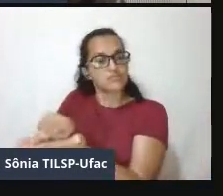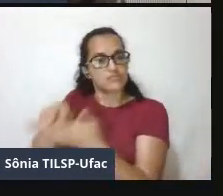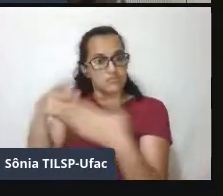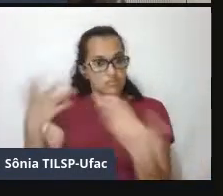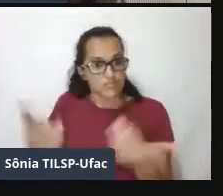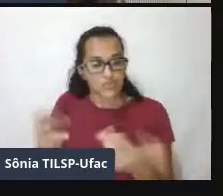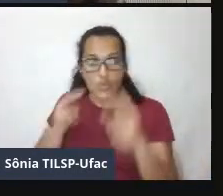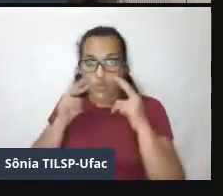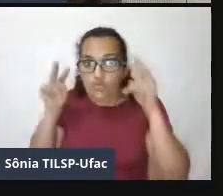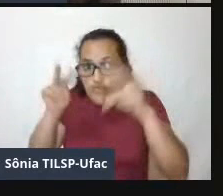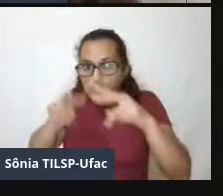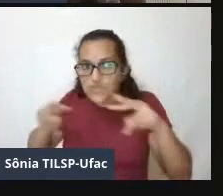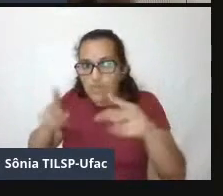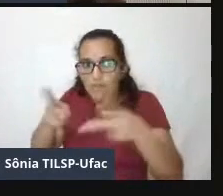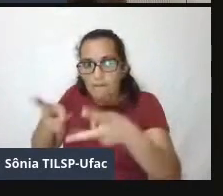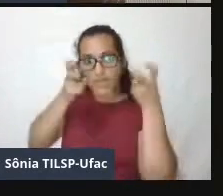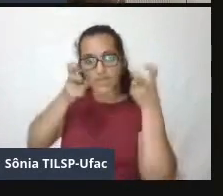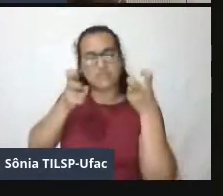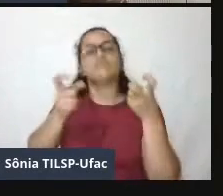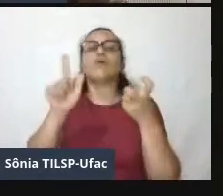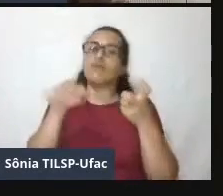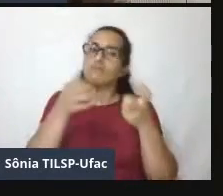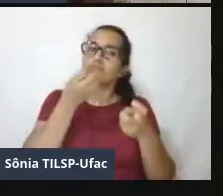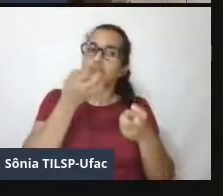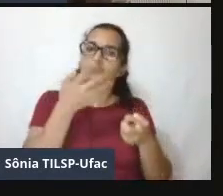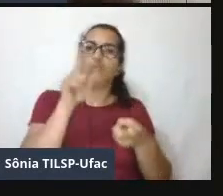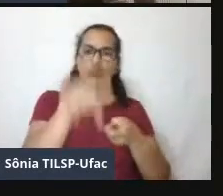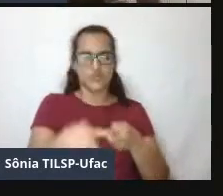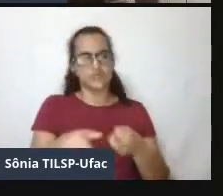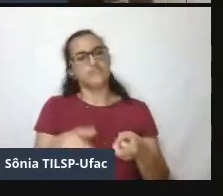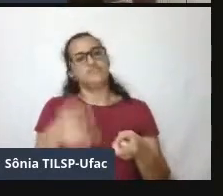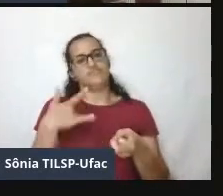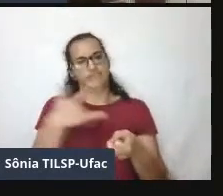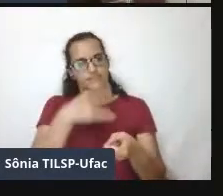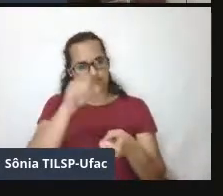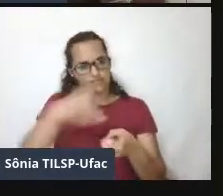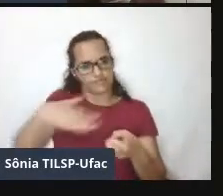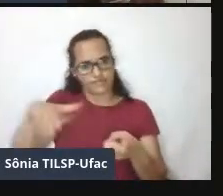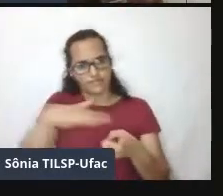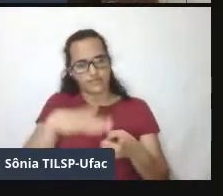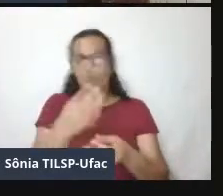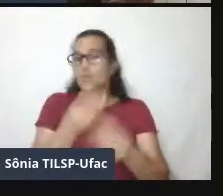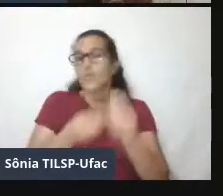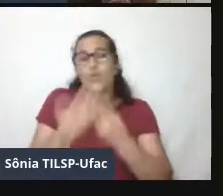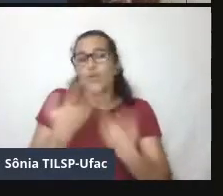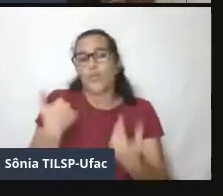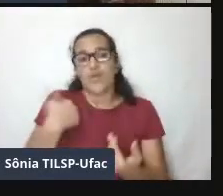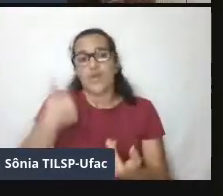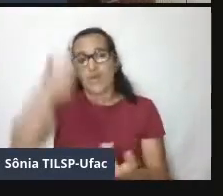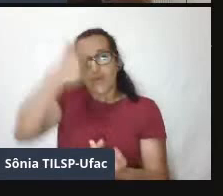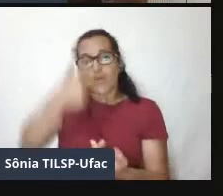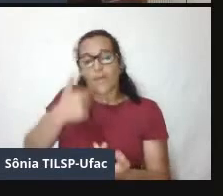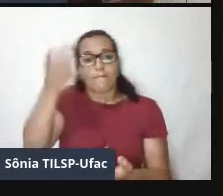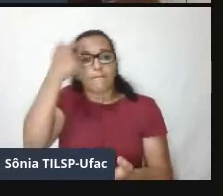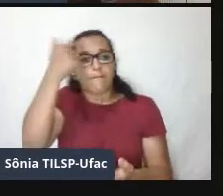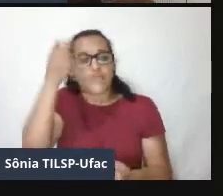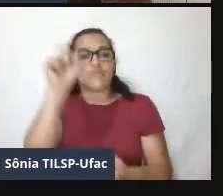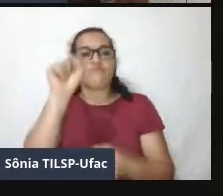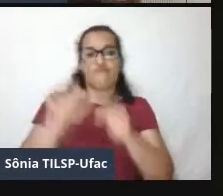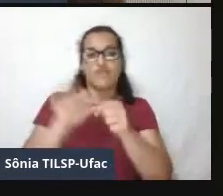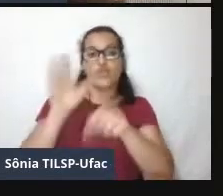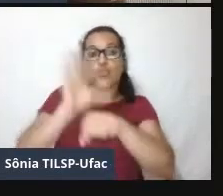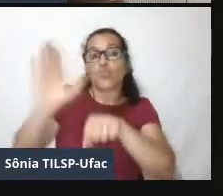ela é bem-vinda. Quando que eu pensei para vocês que eu teria que fazer um curso para aprender a